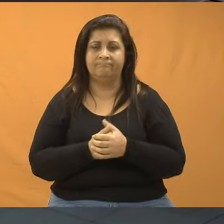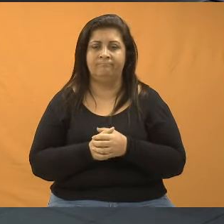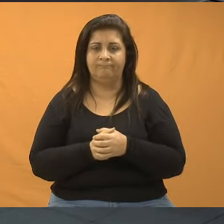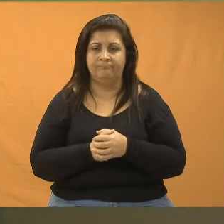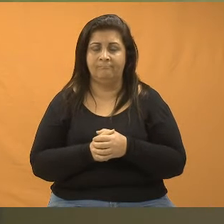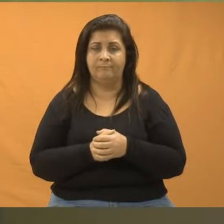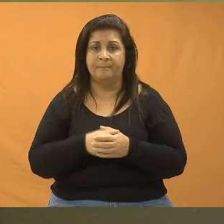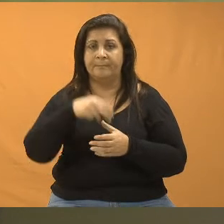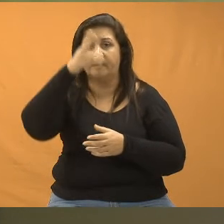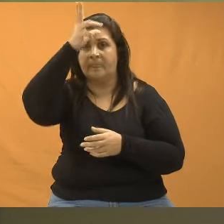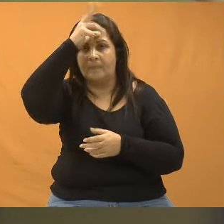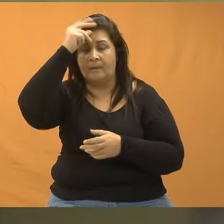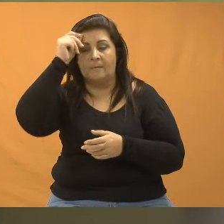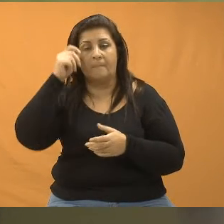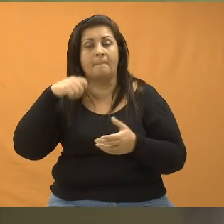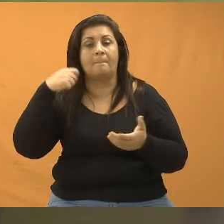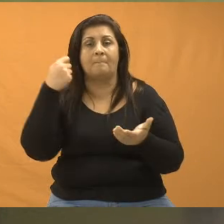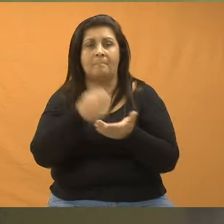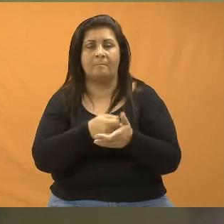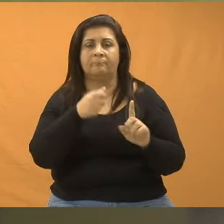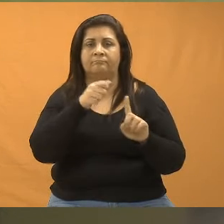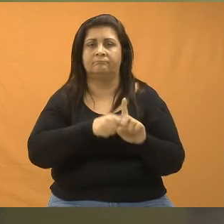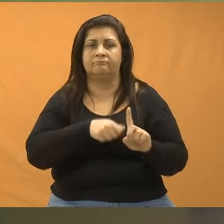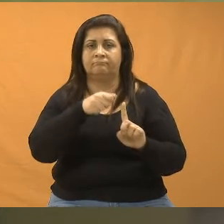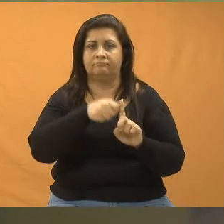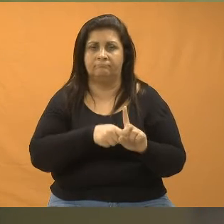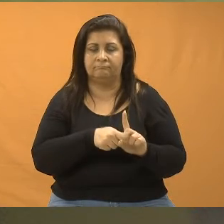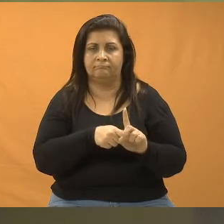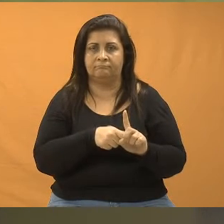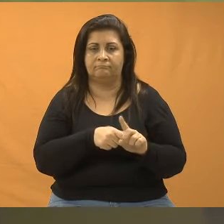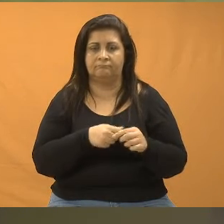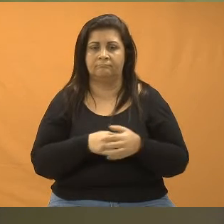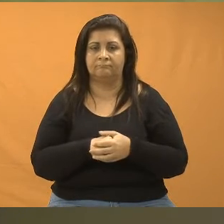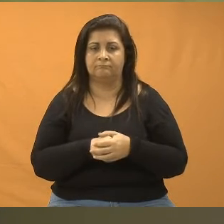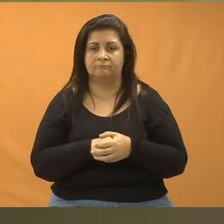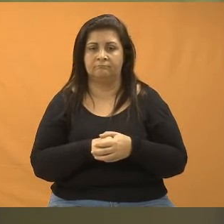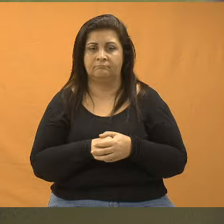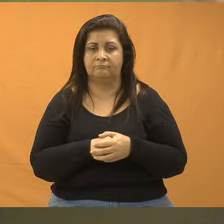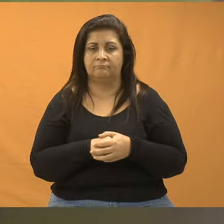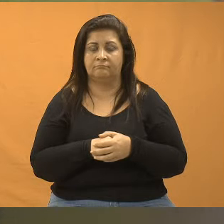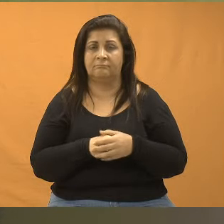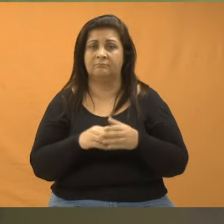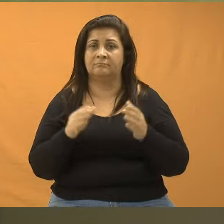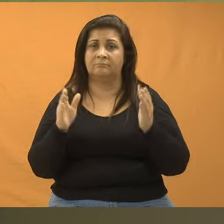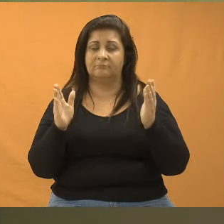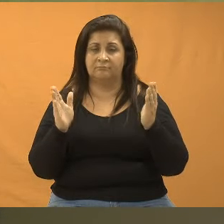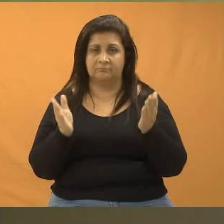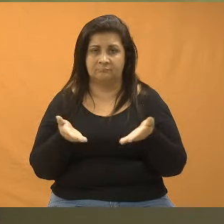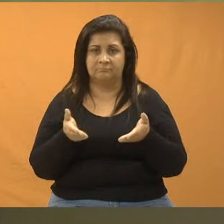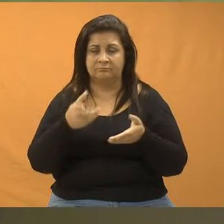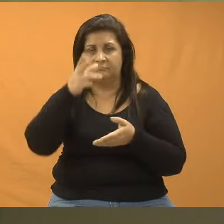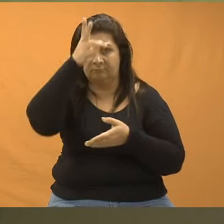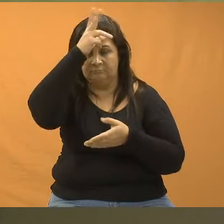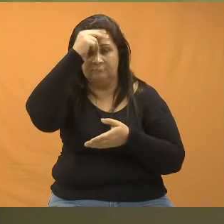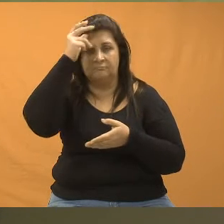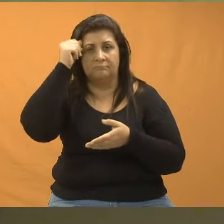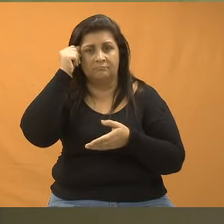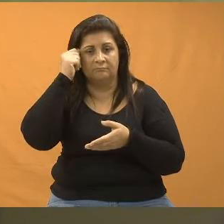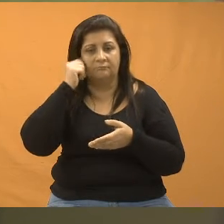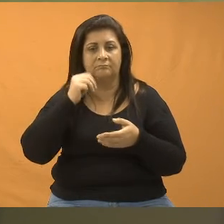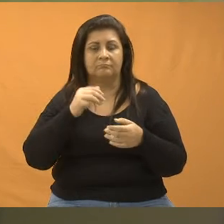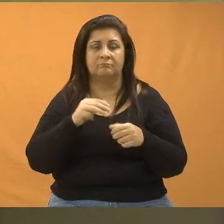que a prefeitura paga mensalmente para a Santa Casa, a prefeitura já está negociado com